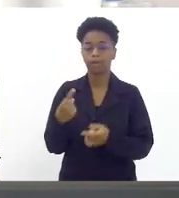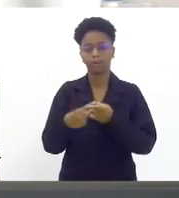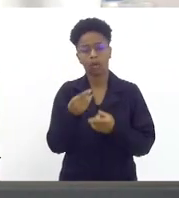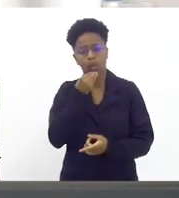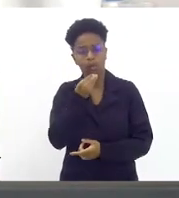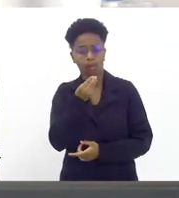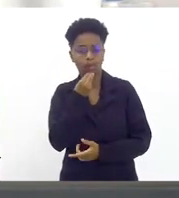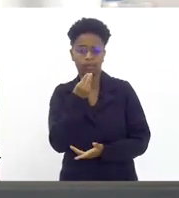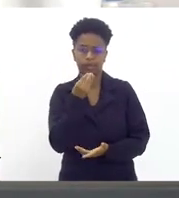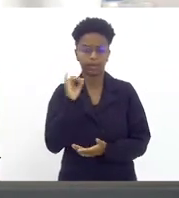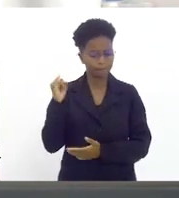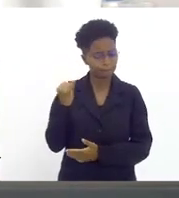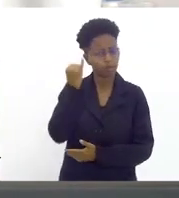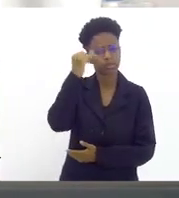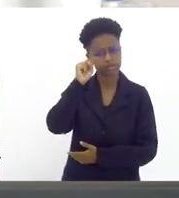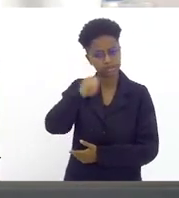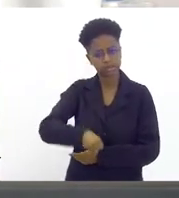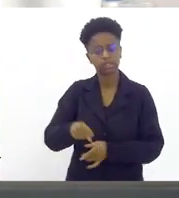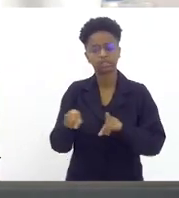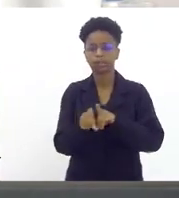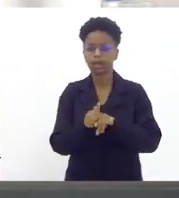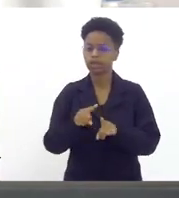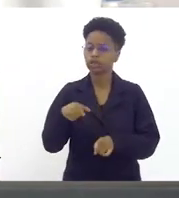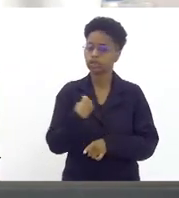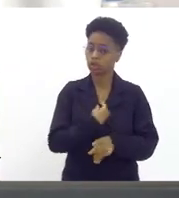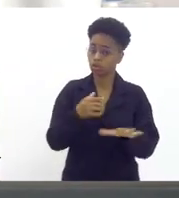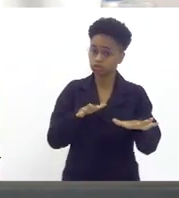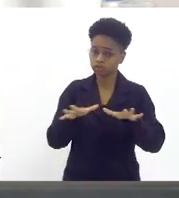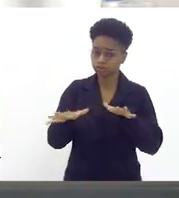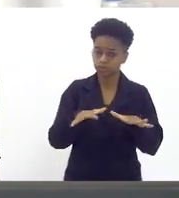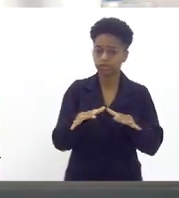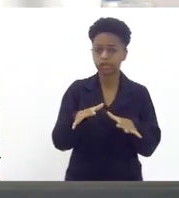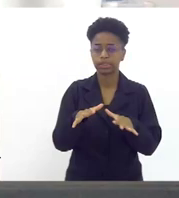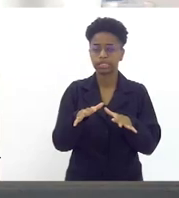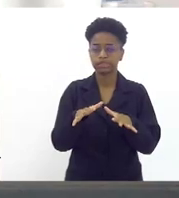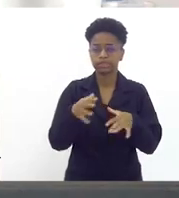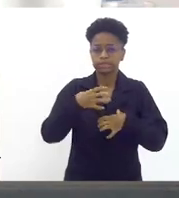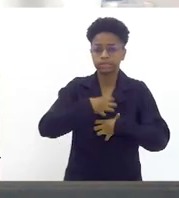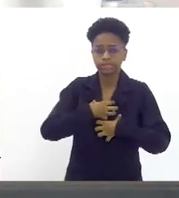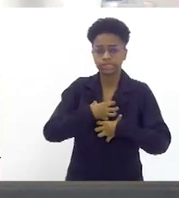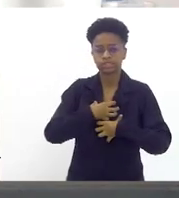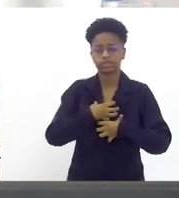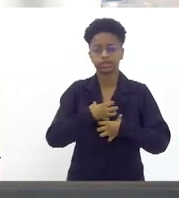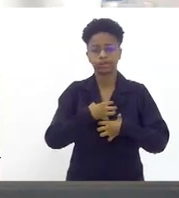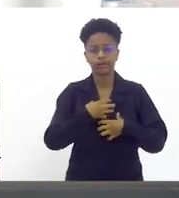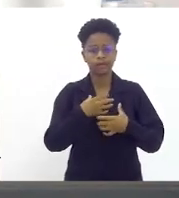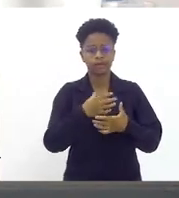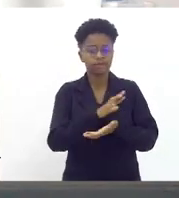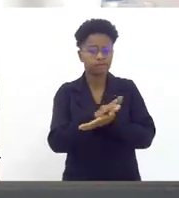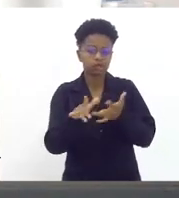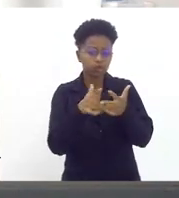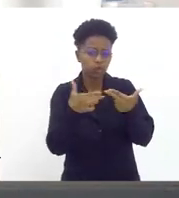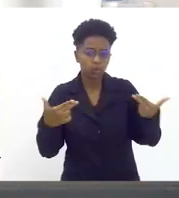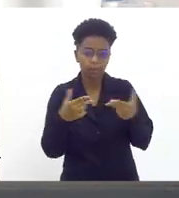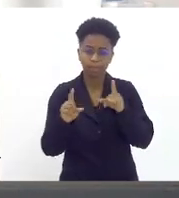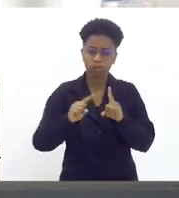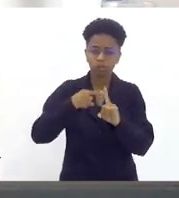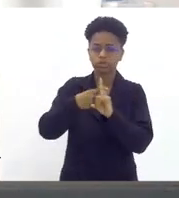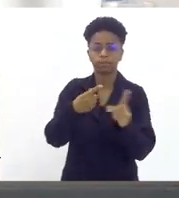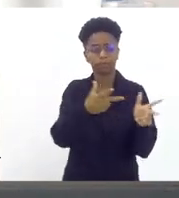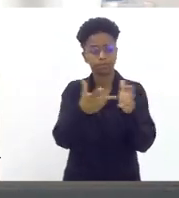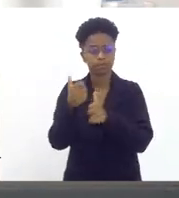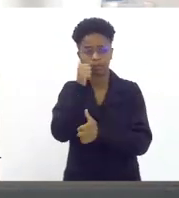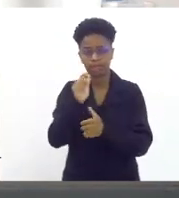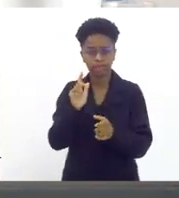que importa e que, para nós, movimenta uma série de sentimentos positivos, ver uma mulher trans, uma pessoa como nós, ocupando